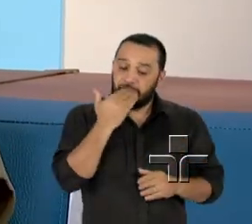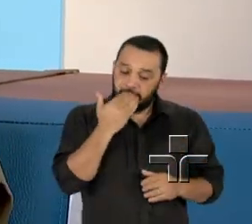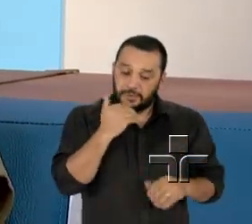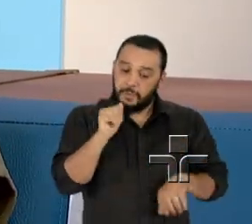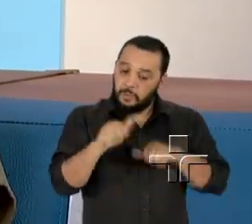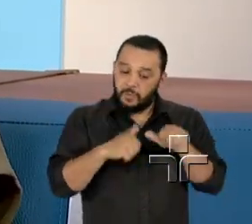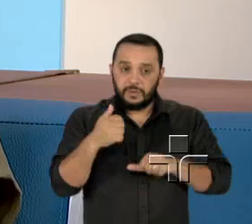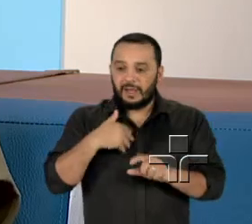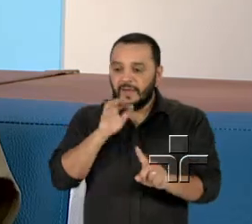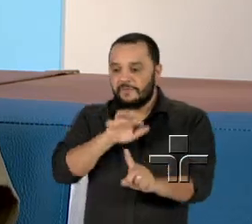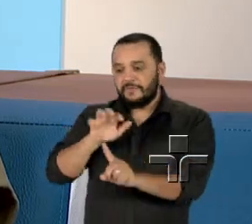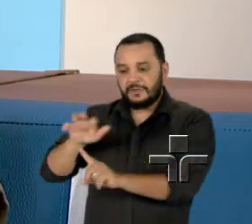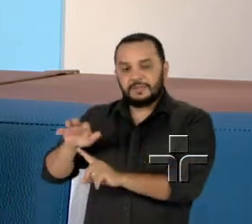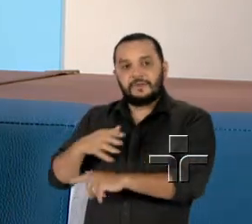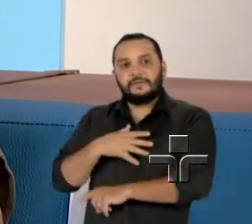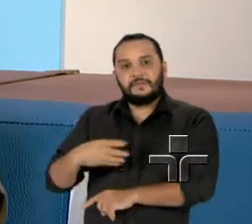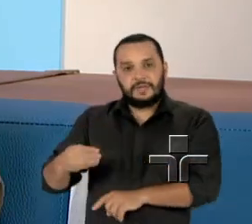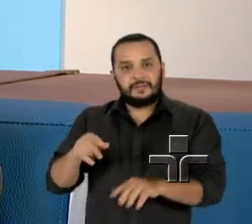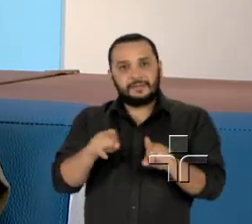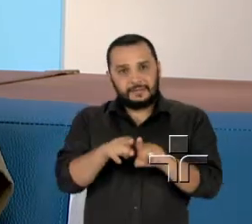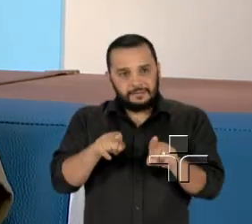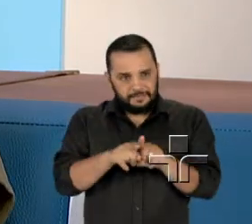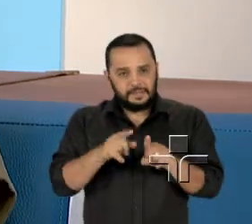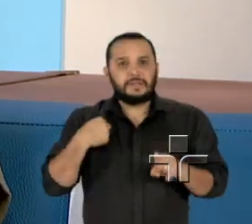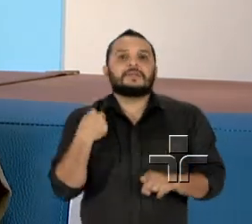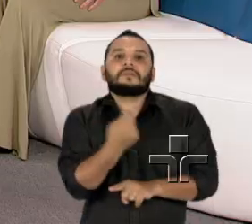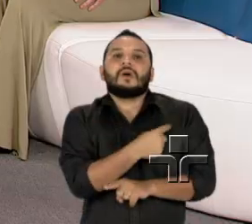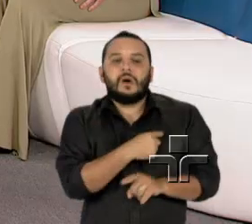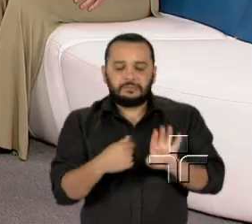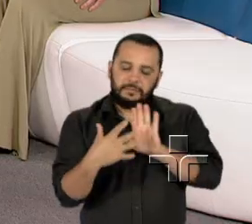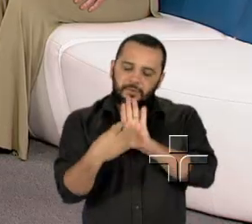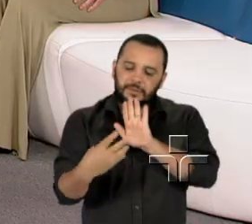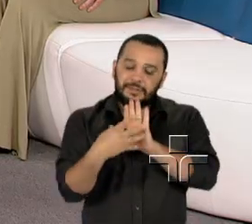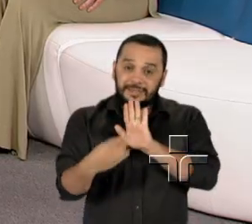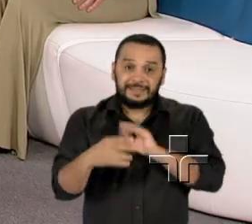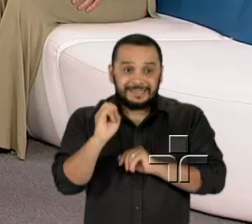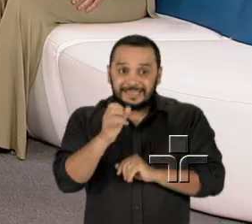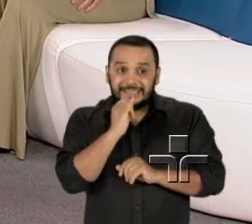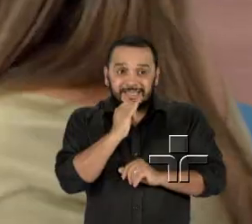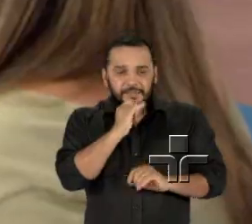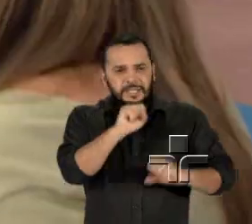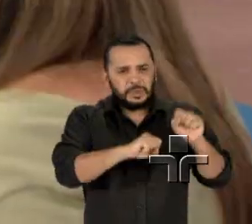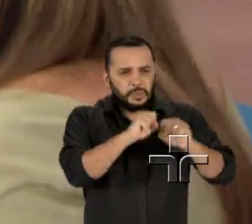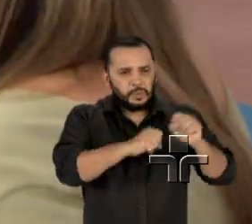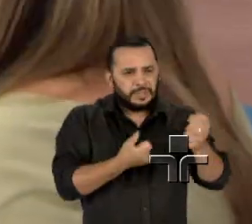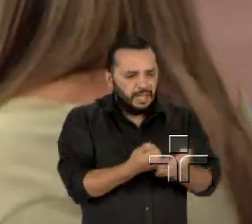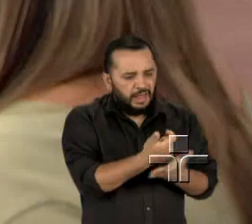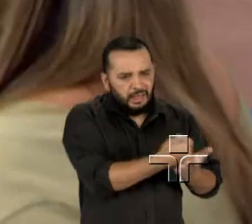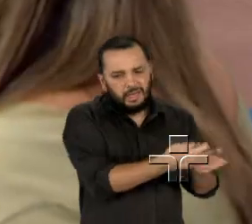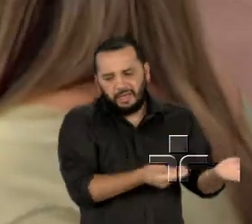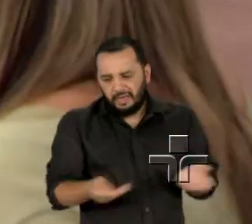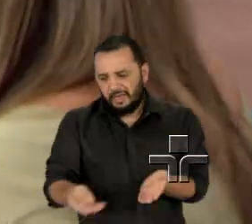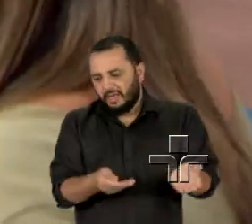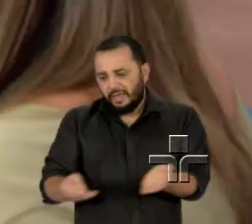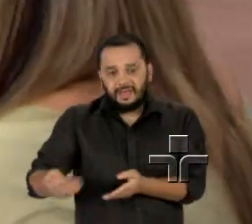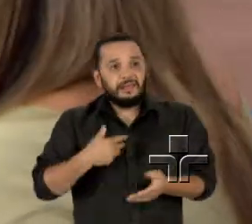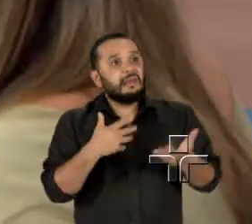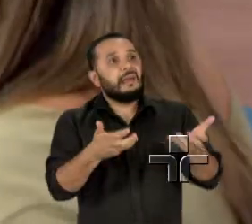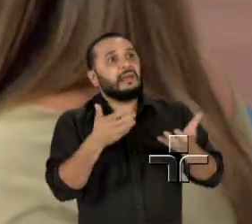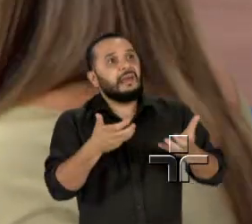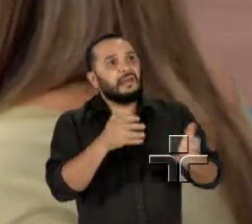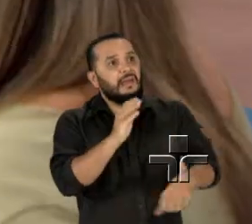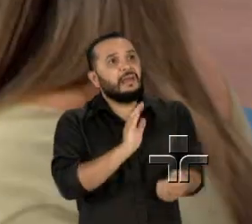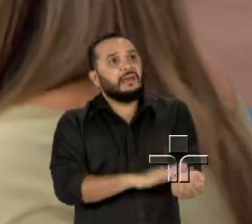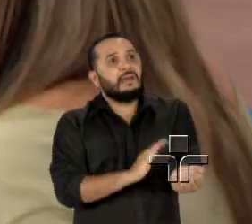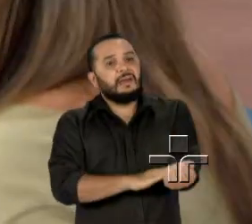interfere na alimentação deles. Então, se a gente, nós somos um exemplo. Se a gente dá muito industrializado, eles vão querer só industrializado. Então, se a gente criar esse